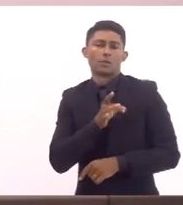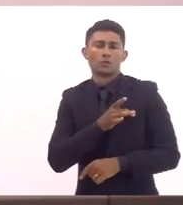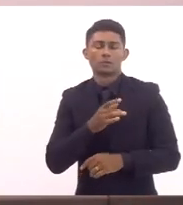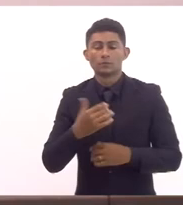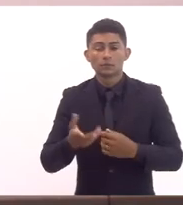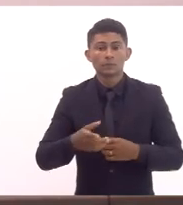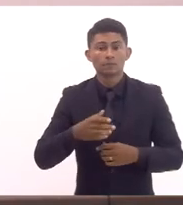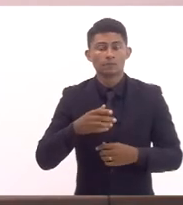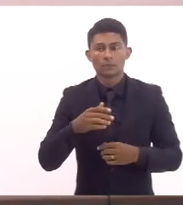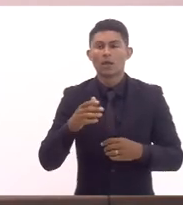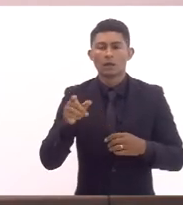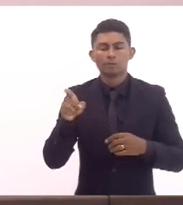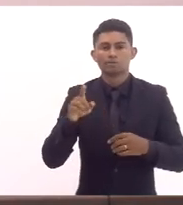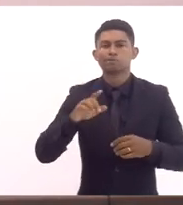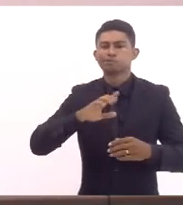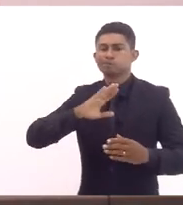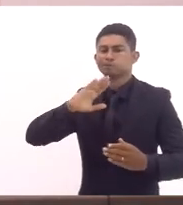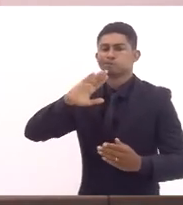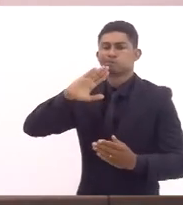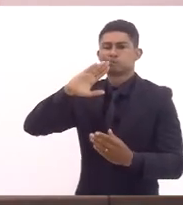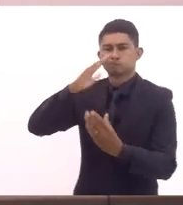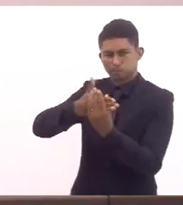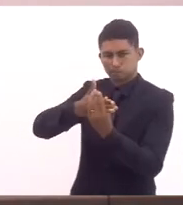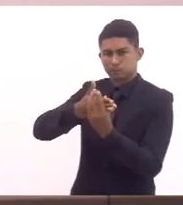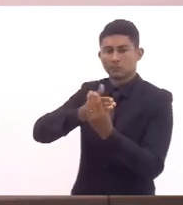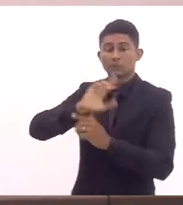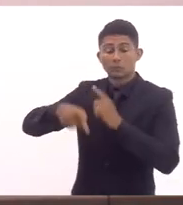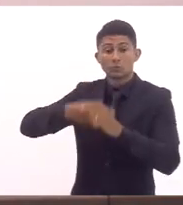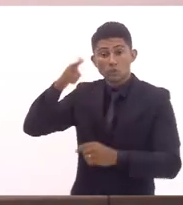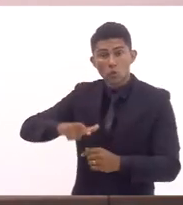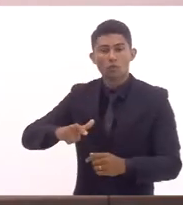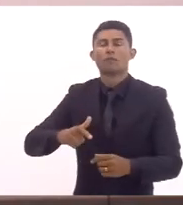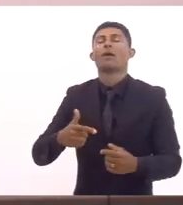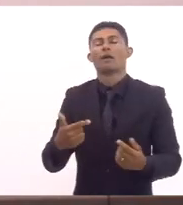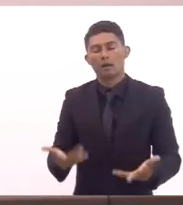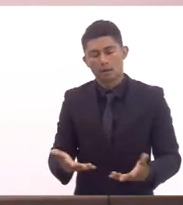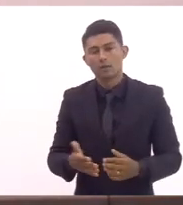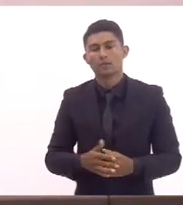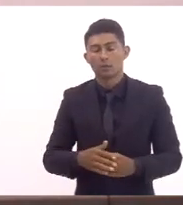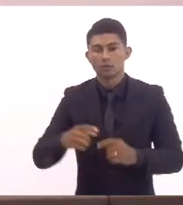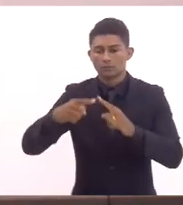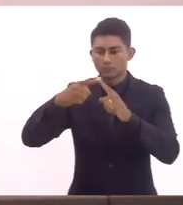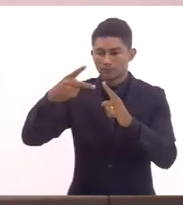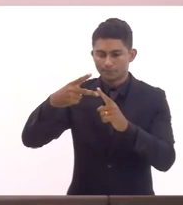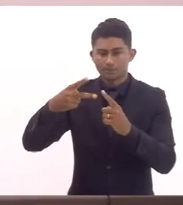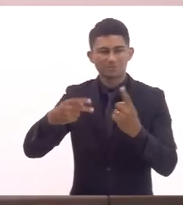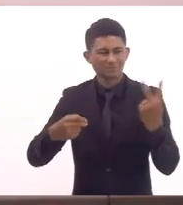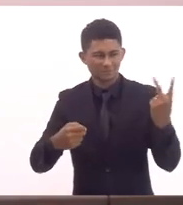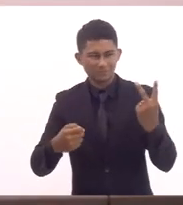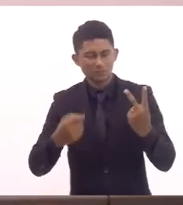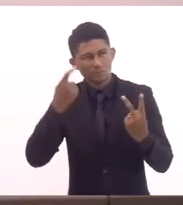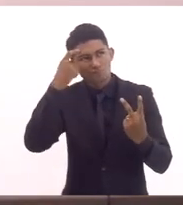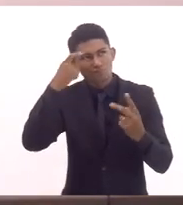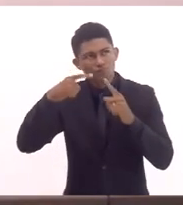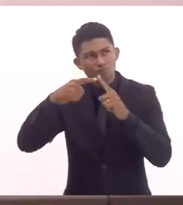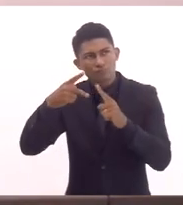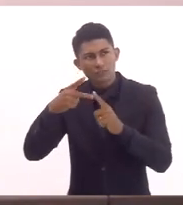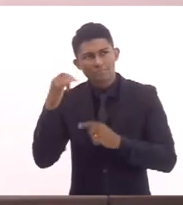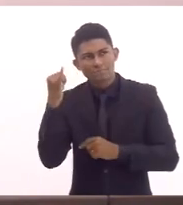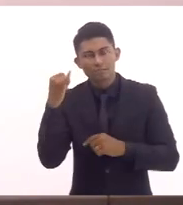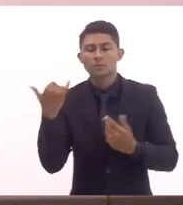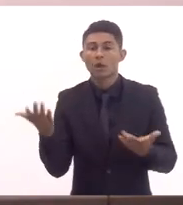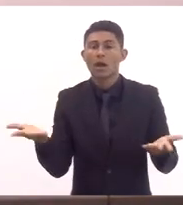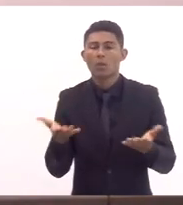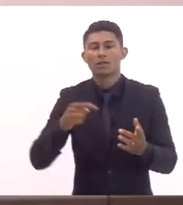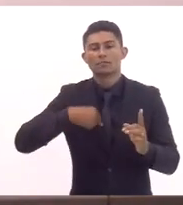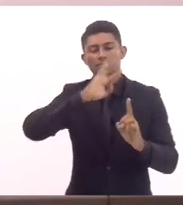aparecesse como reincidência Então essas duas foram ideias comuns mas sobretudo da Lúcia Souto também queria